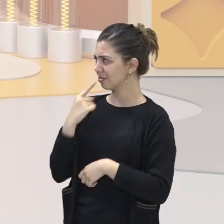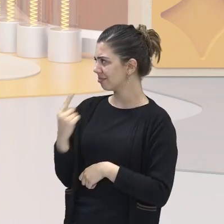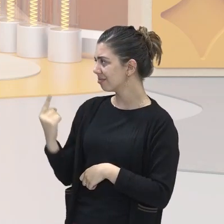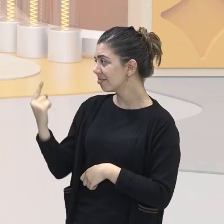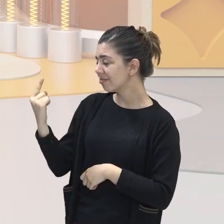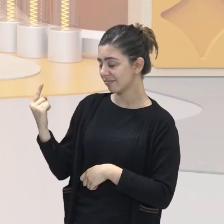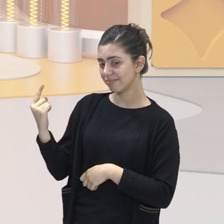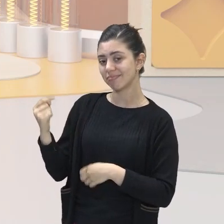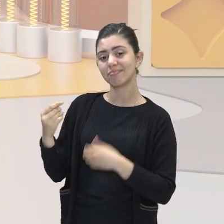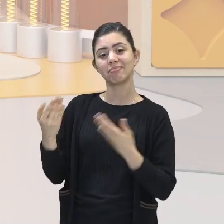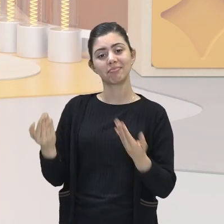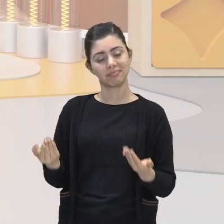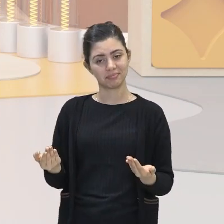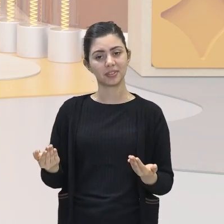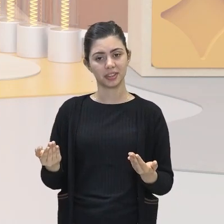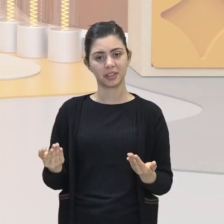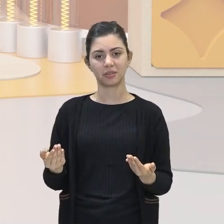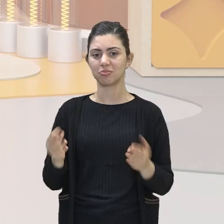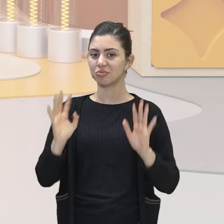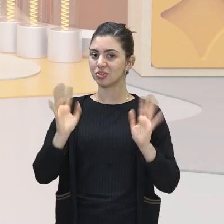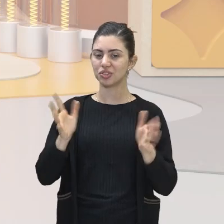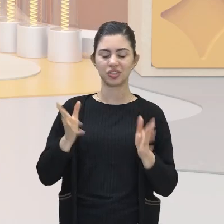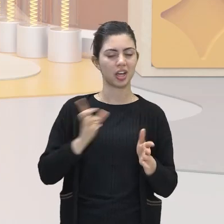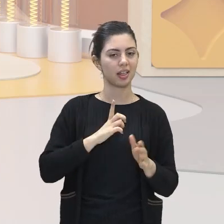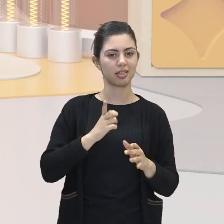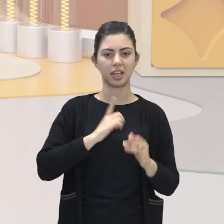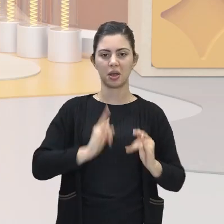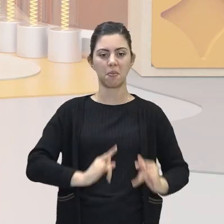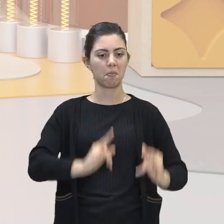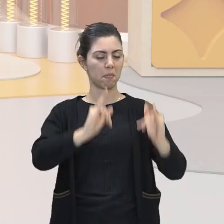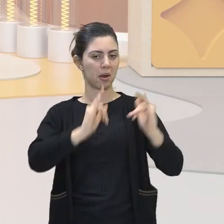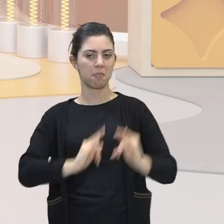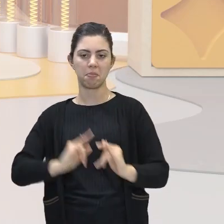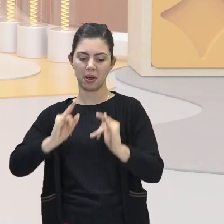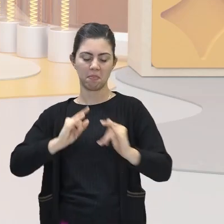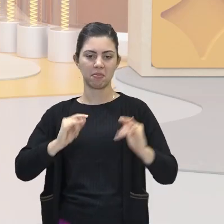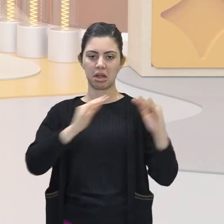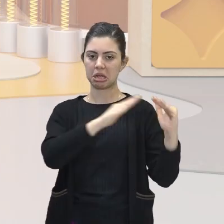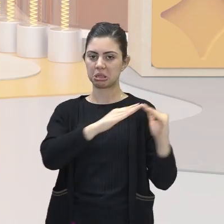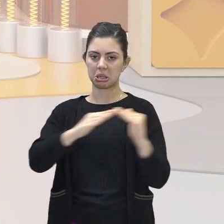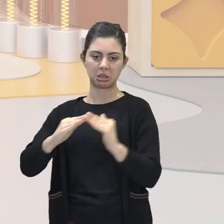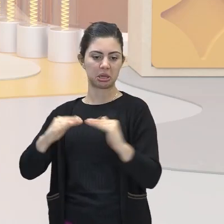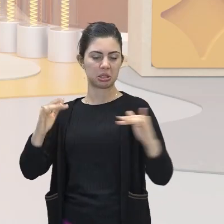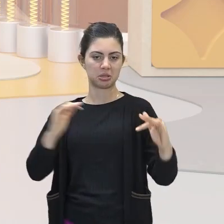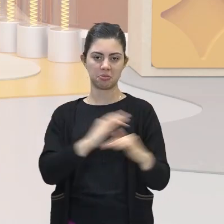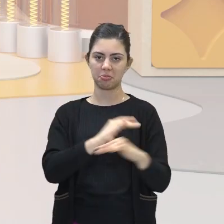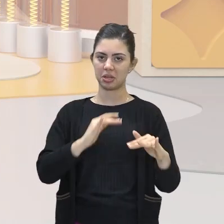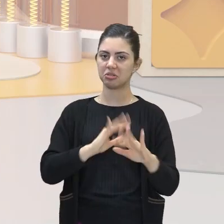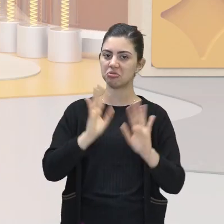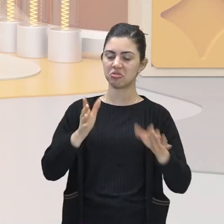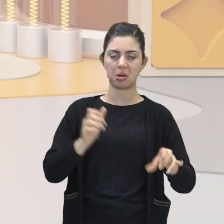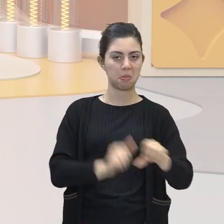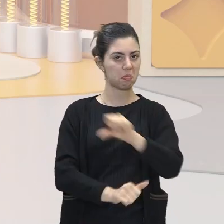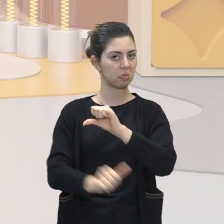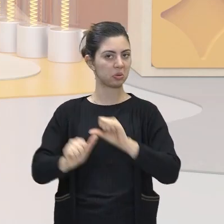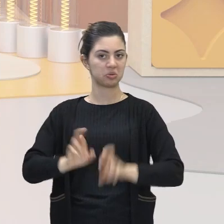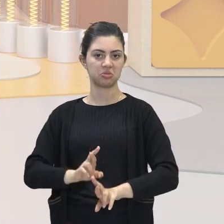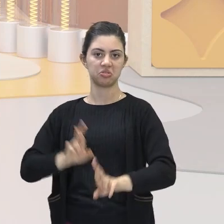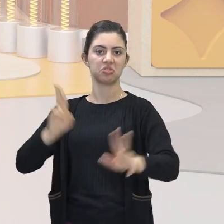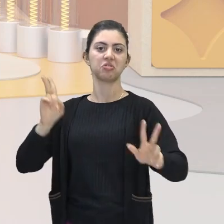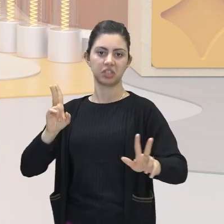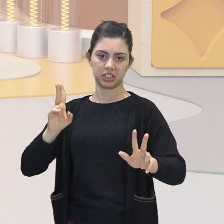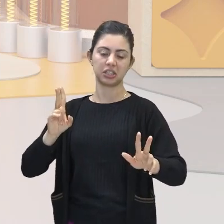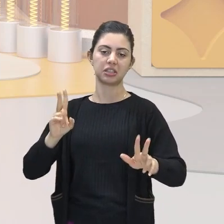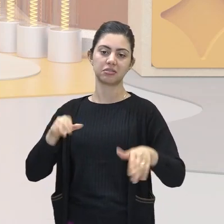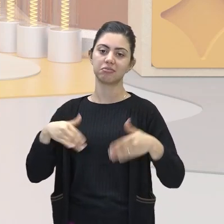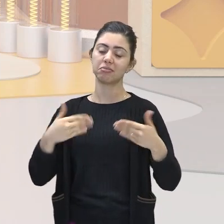essa. Olha só, já está totalmente, né, urbanizada, totalmente modificada. É exatamente essa